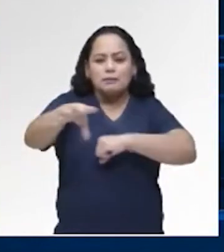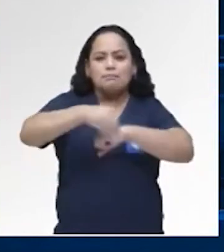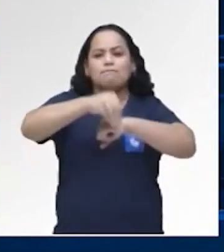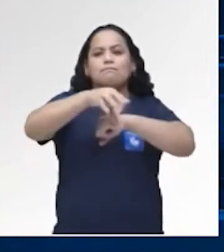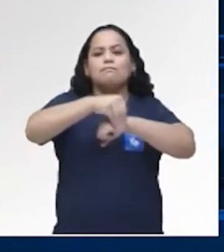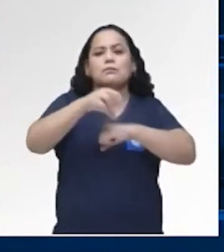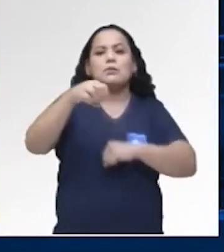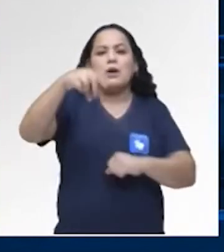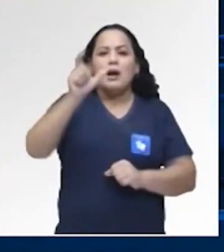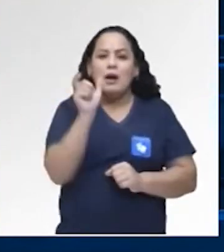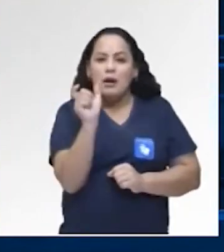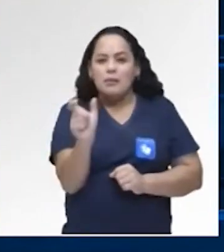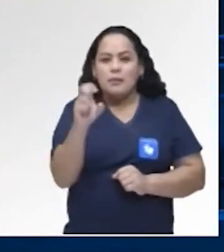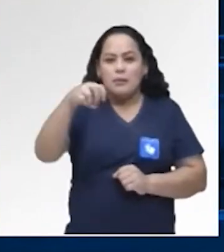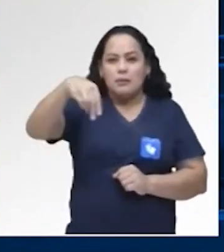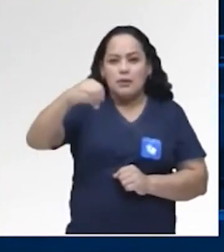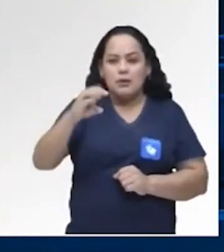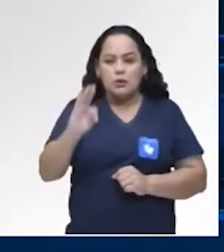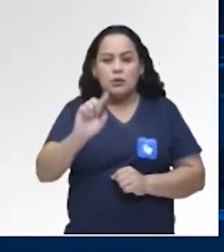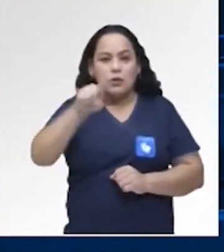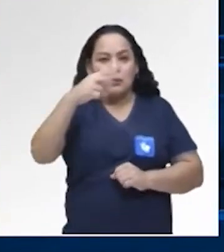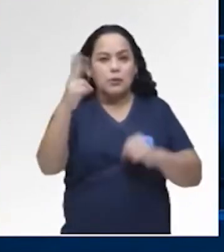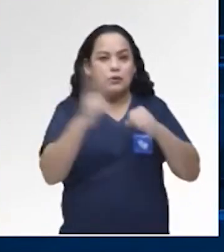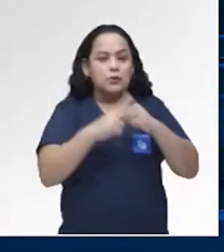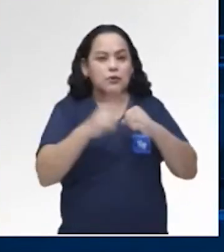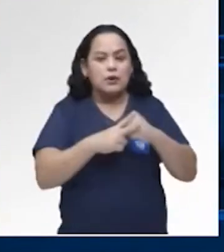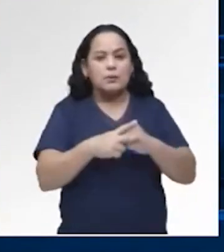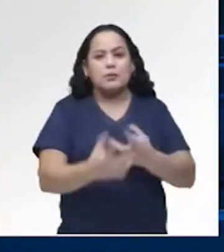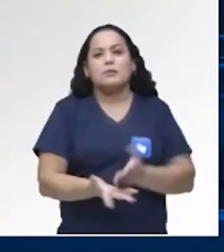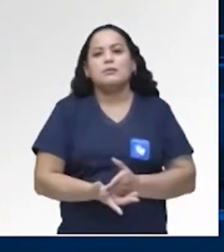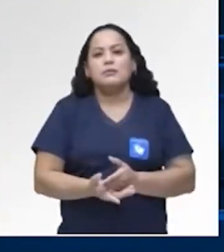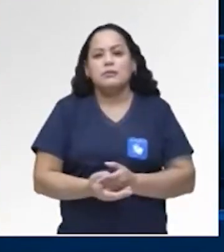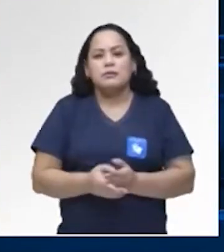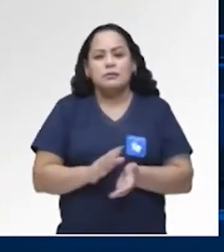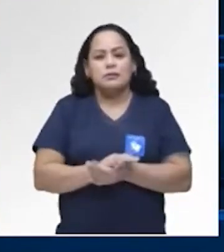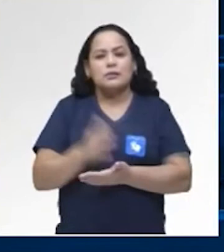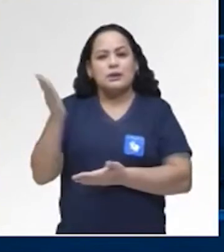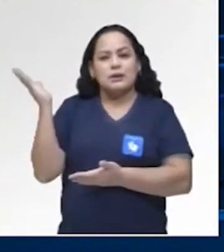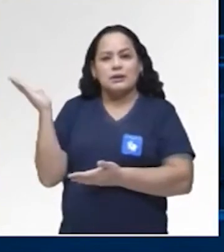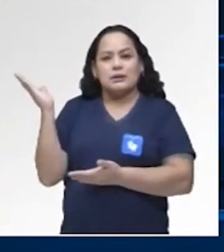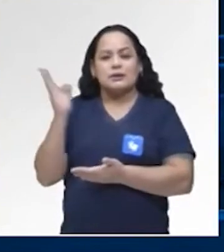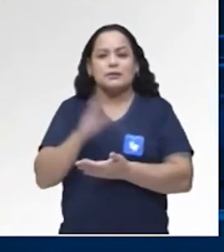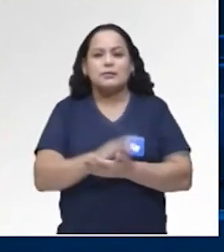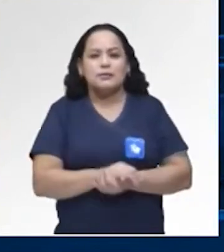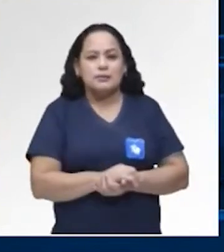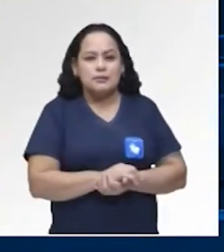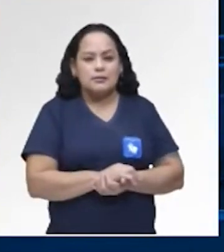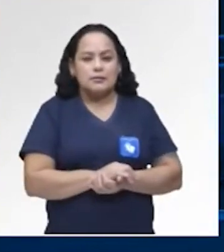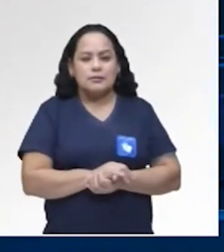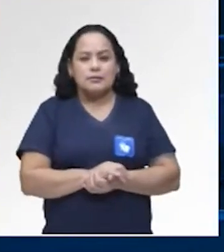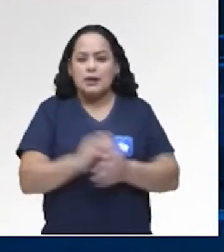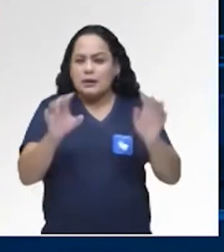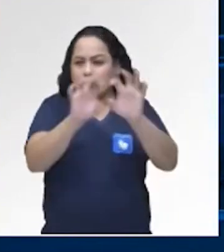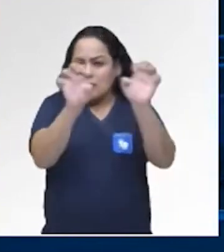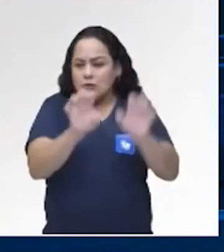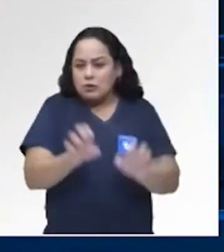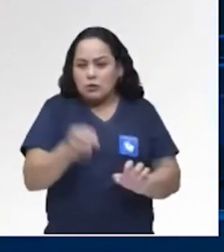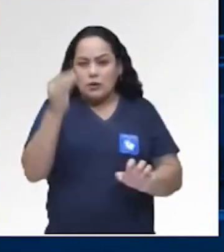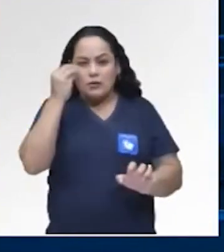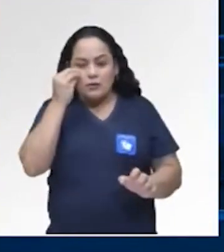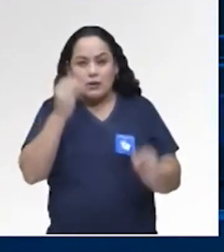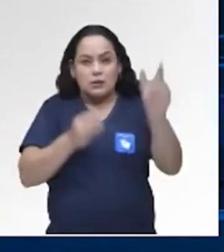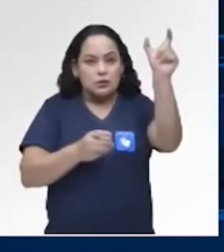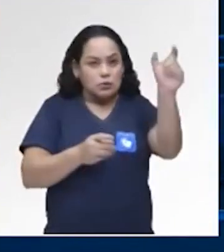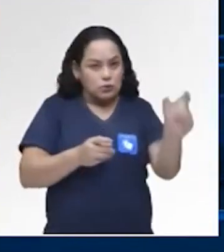do not, logo após o verbo auxiliar, que nessa estrutura é o verbo to be. Então, olha só a estrutura.